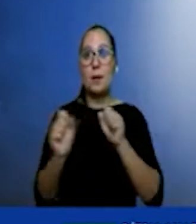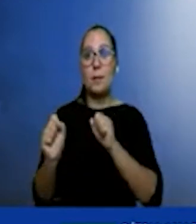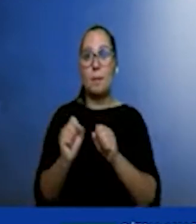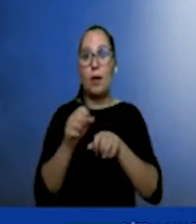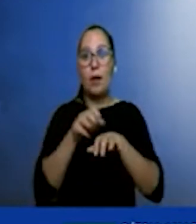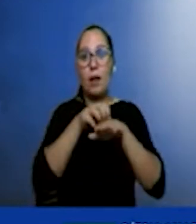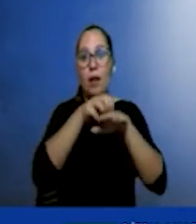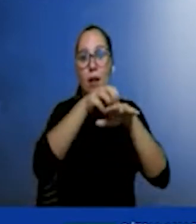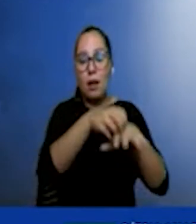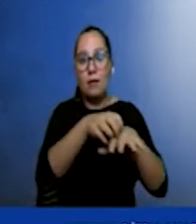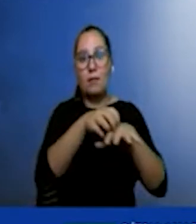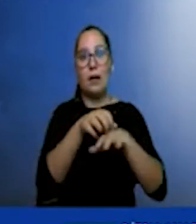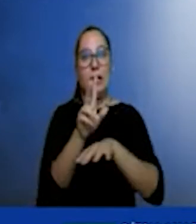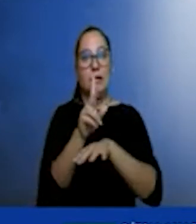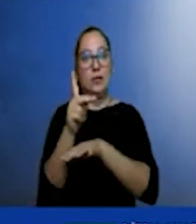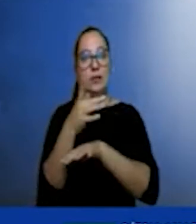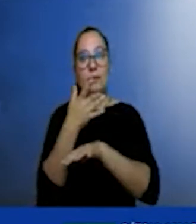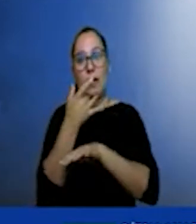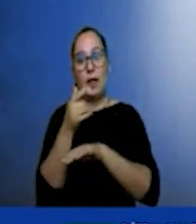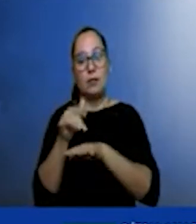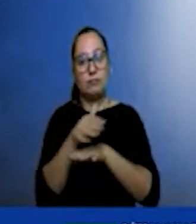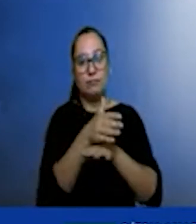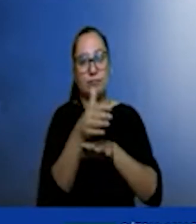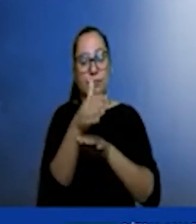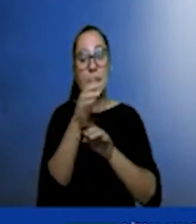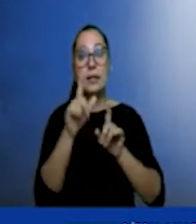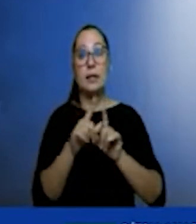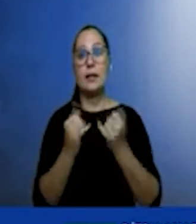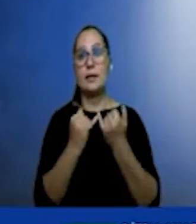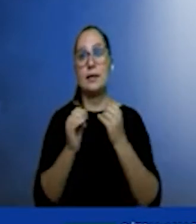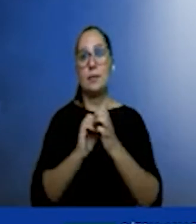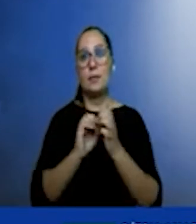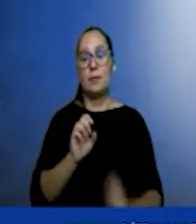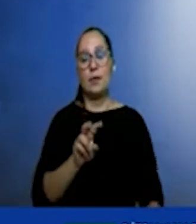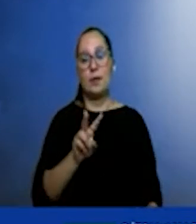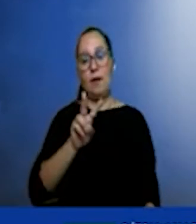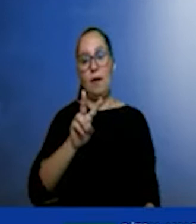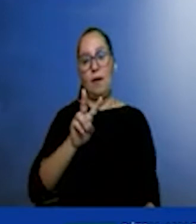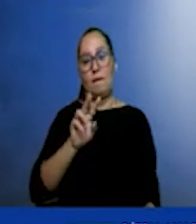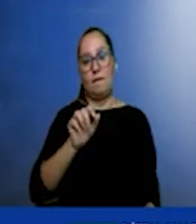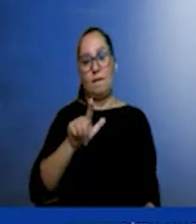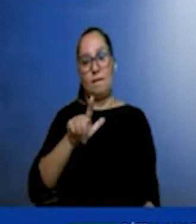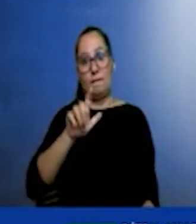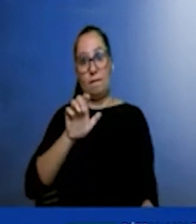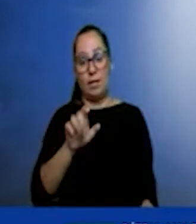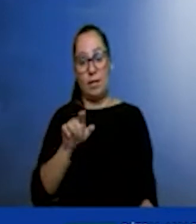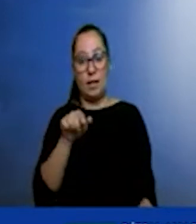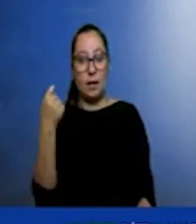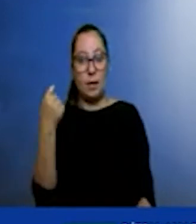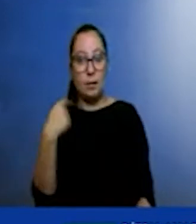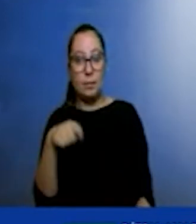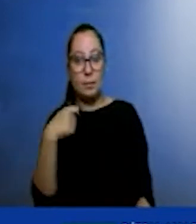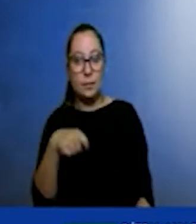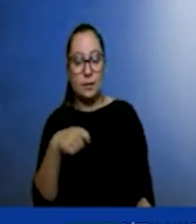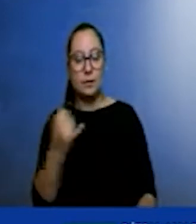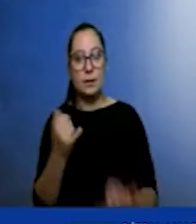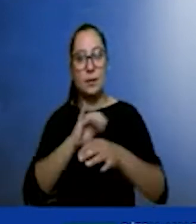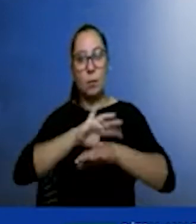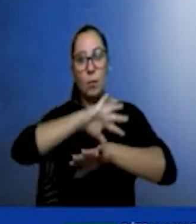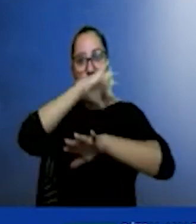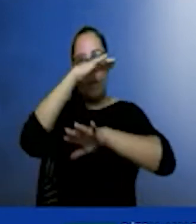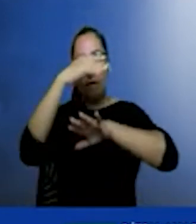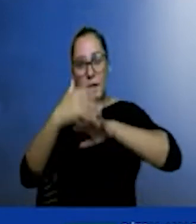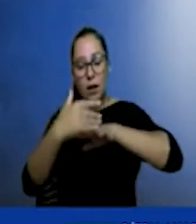o hidrogênio. Então, a Vale, por exemplo, vou dar um exemplo da Vale, precisa, numa mina,